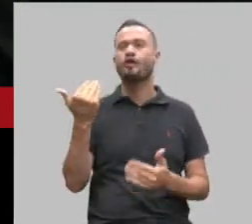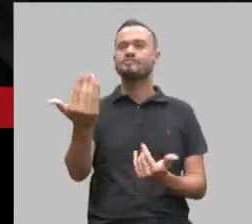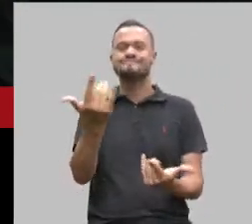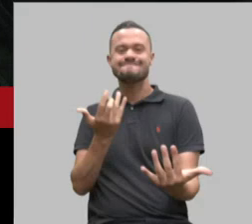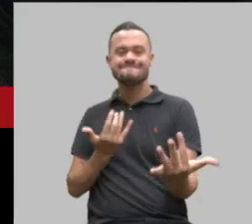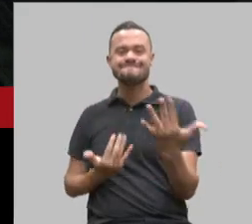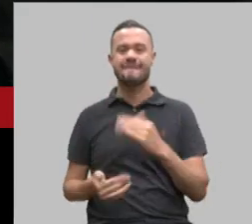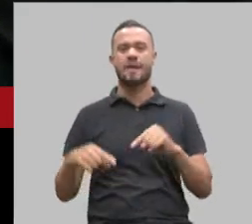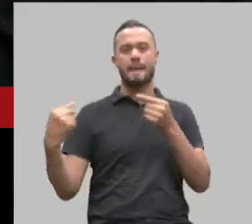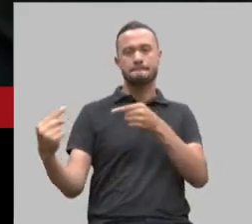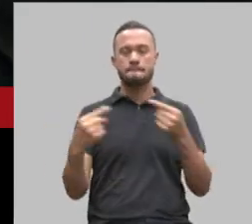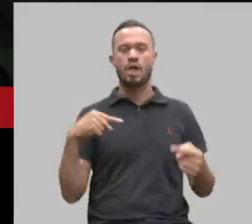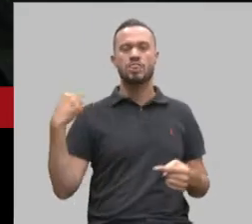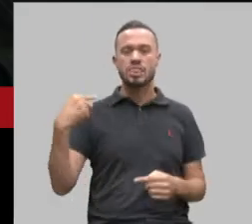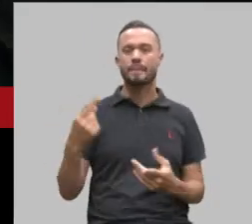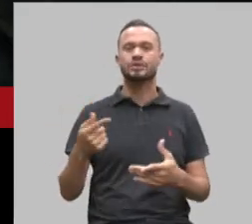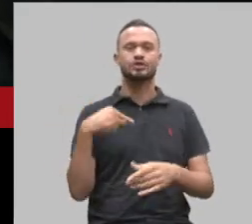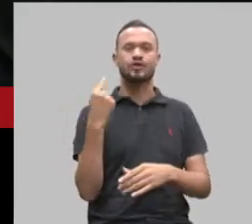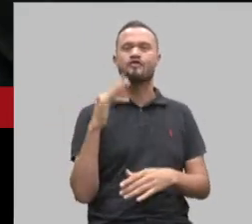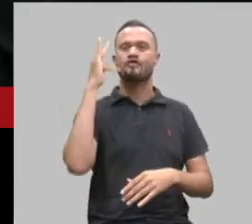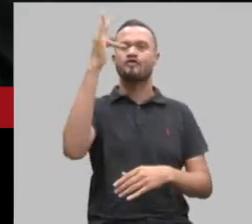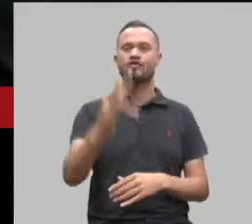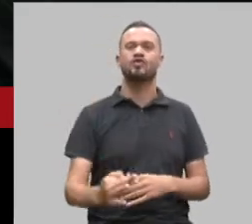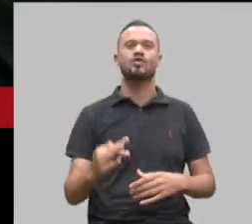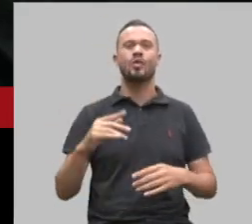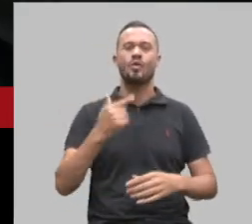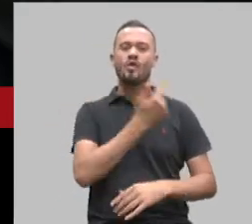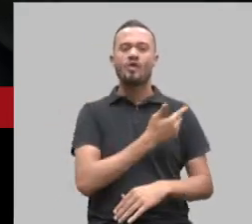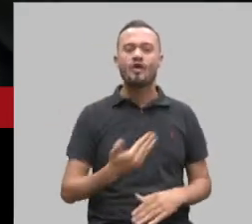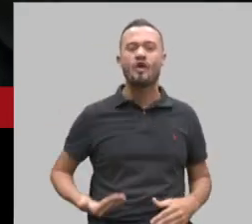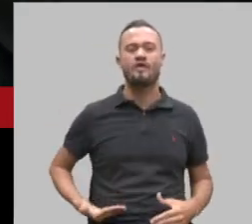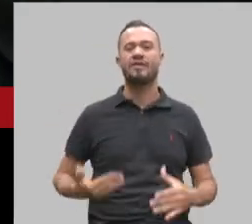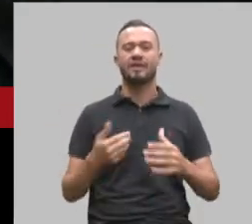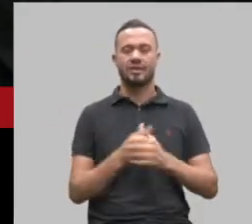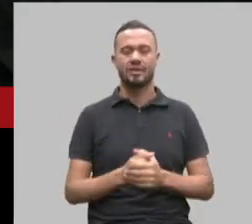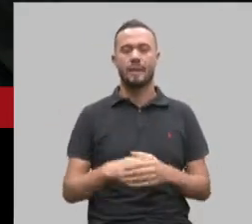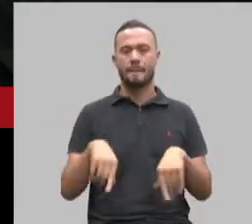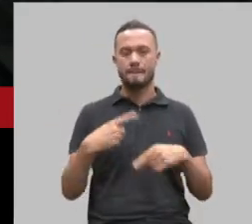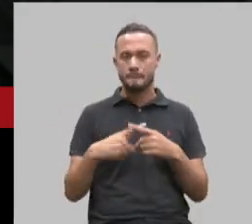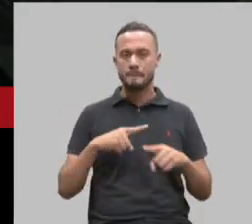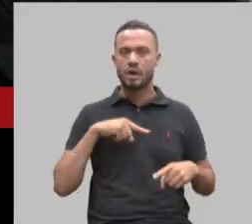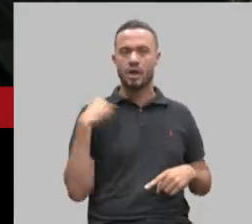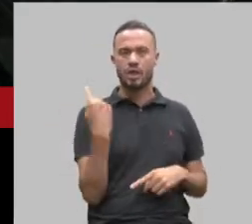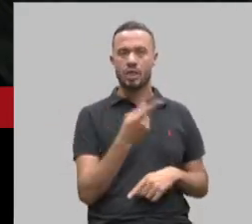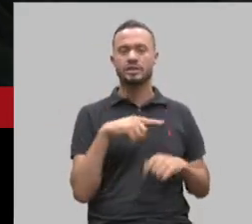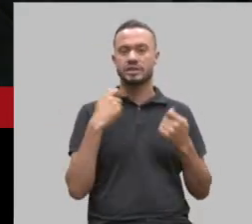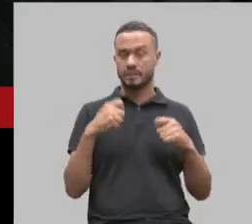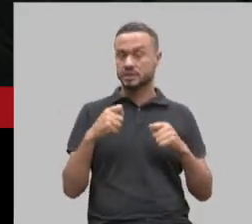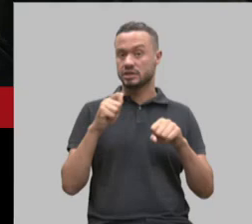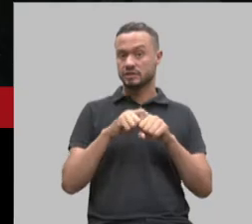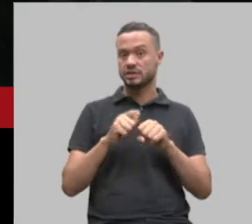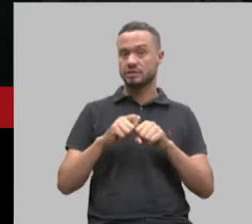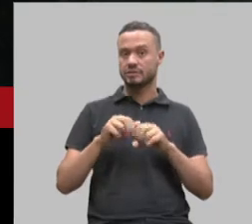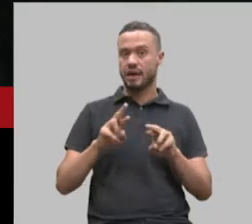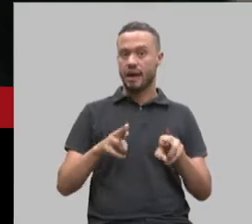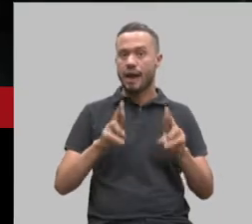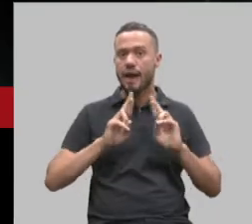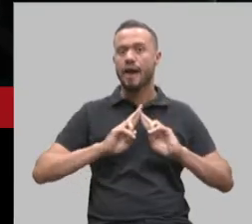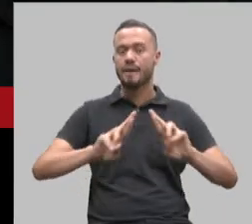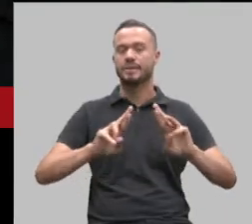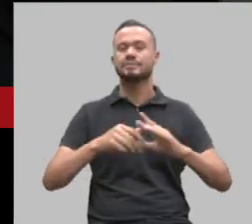deputados que sejamos senadores sejamos governadores porque nós temos que exercer essa função de representatividade